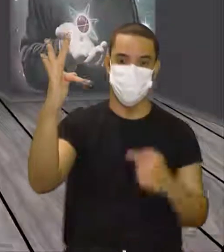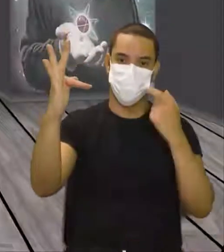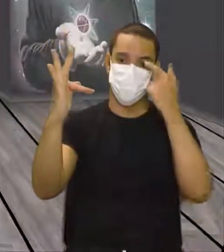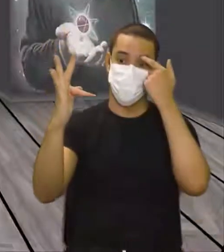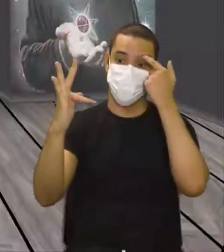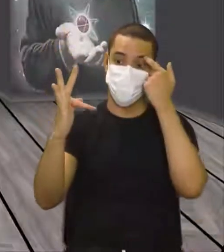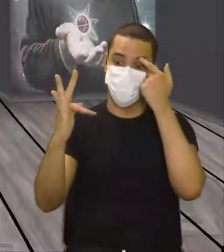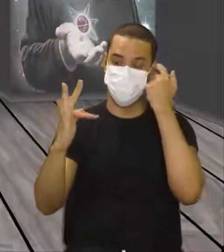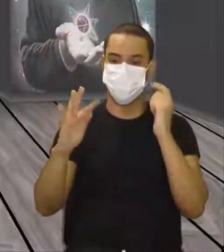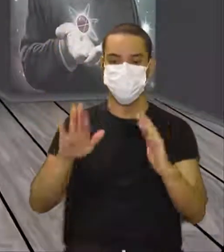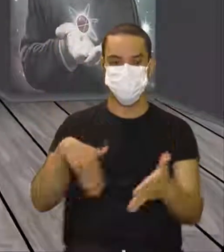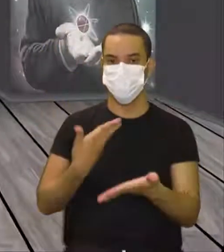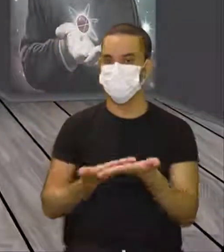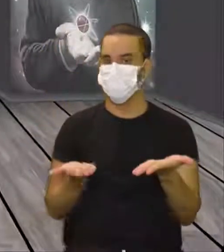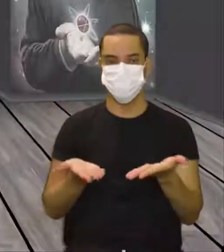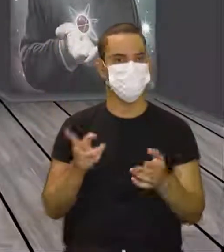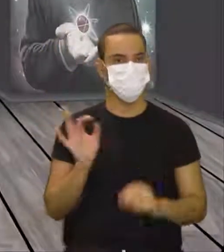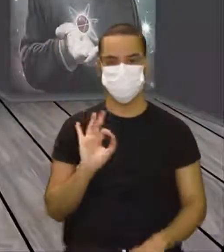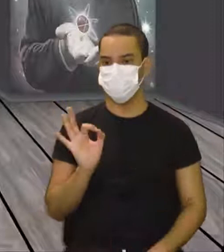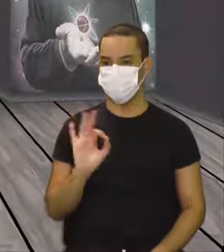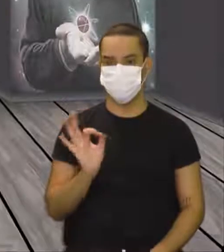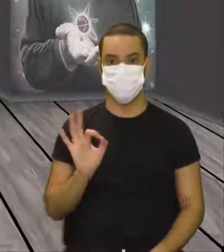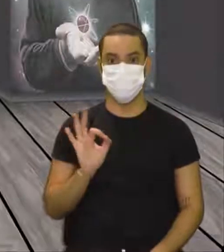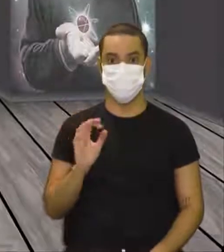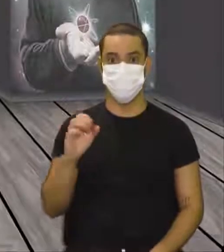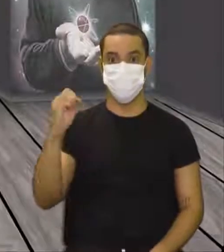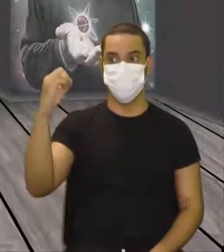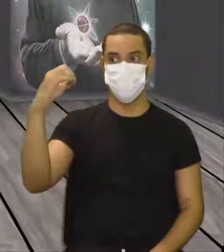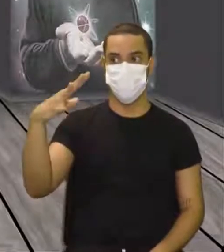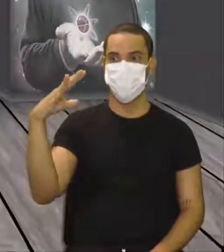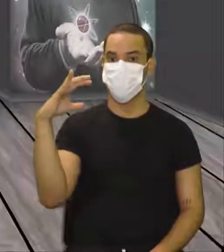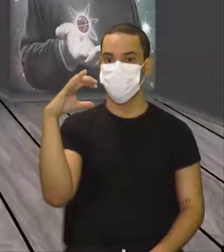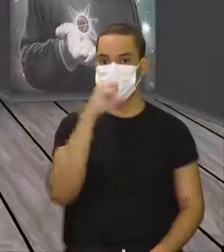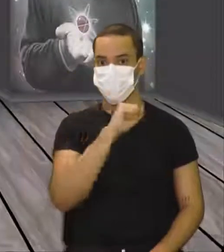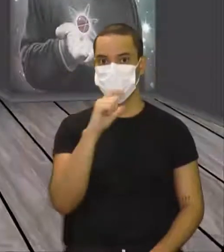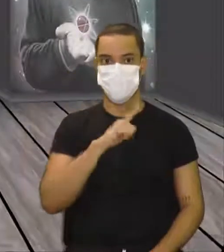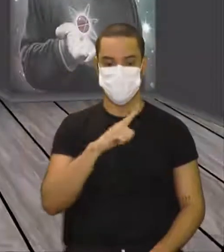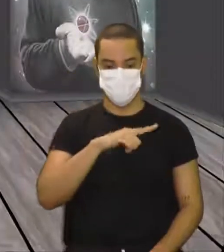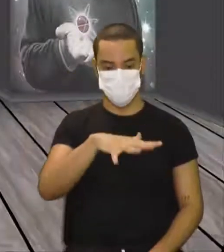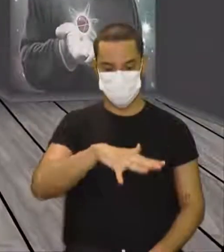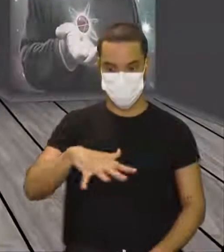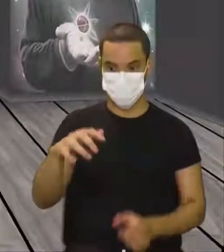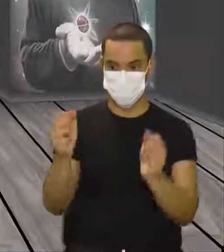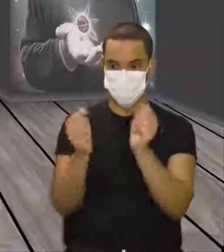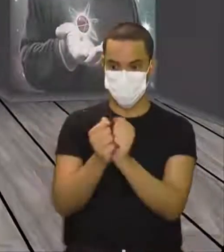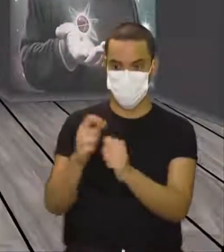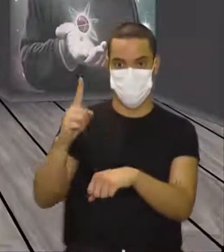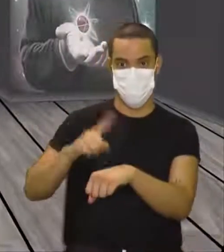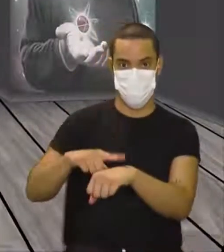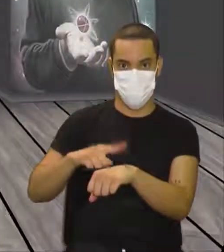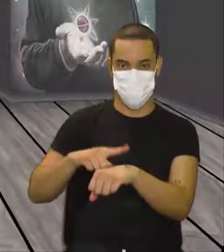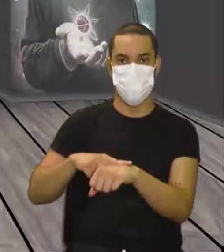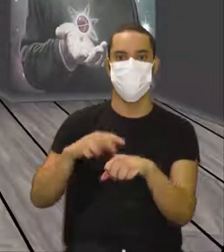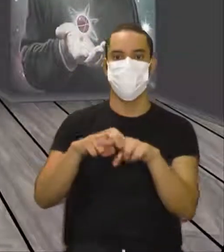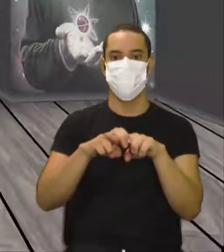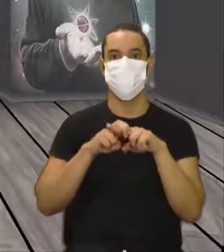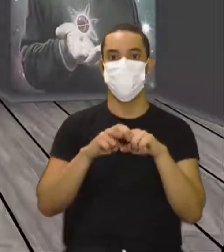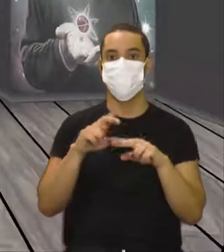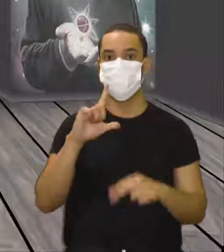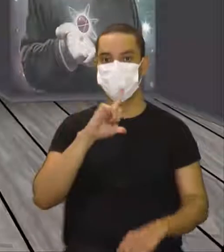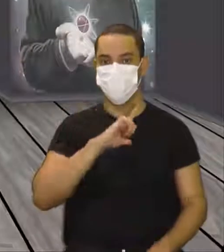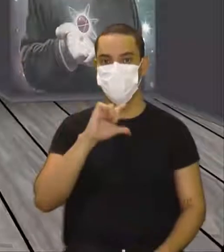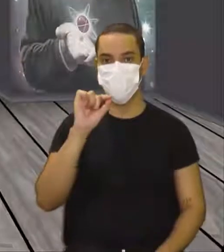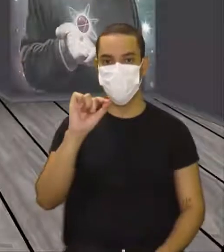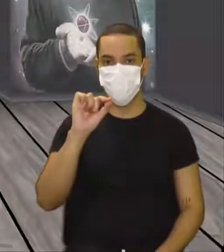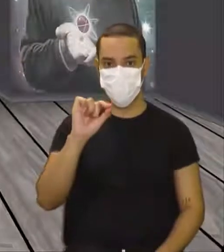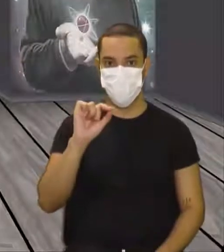assim. Mas até agora o que acontece? Chegou na velocidade da luz, a contração do espaço e do tempo. Você passa